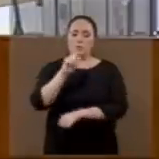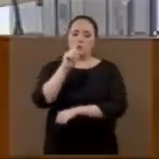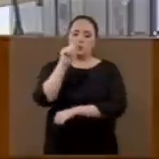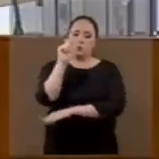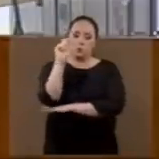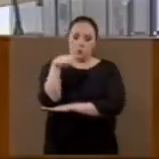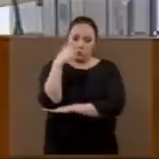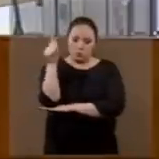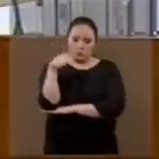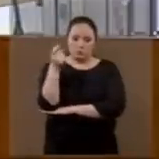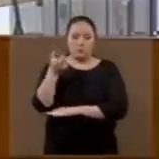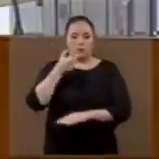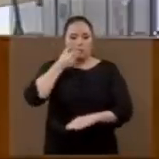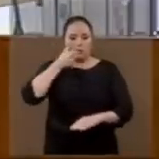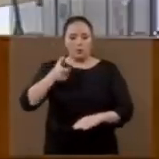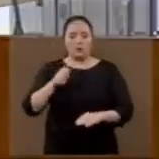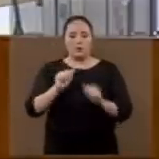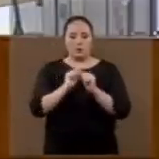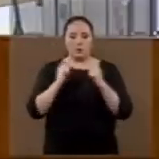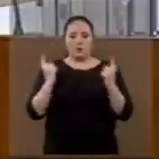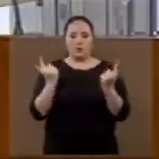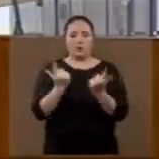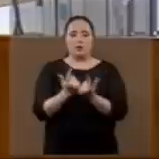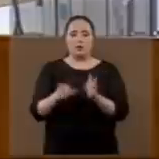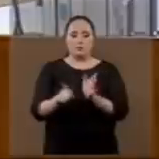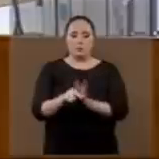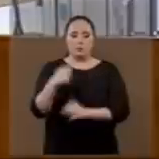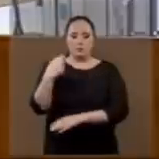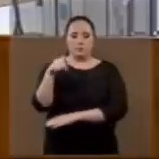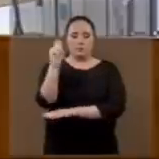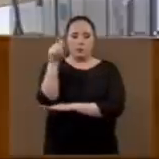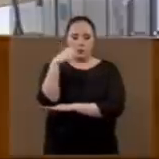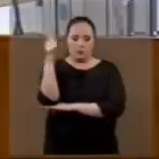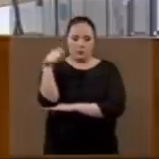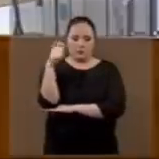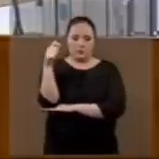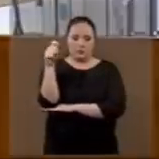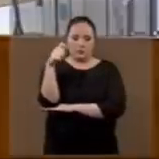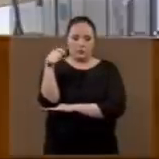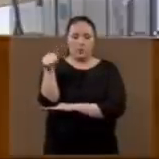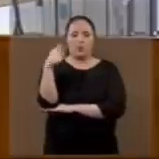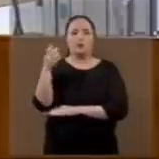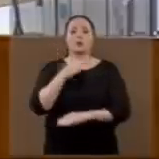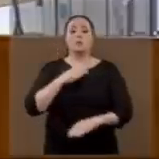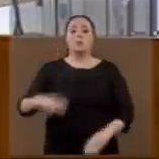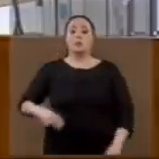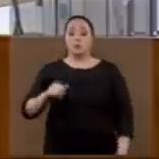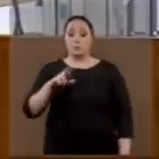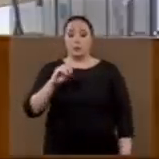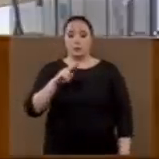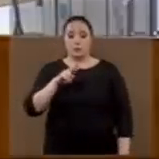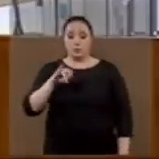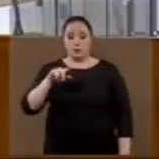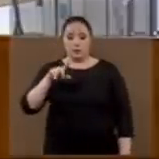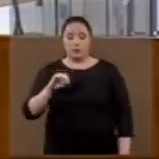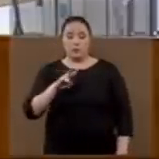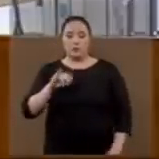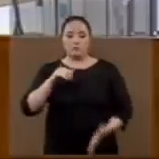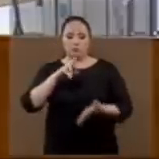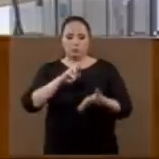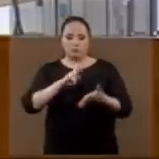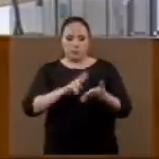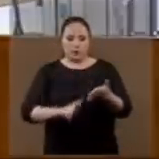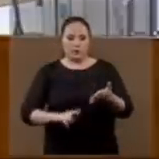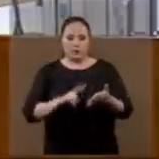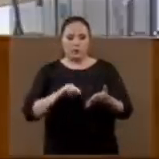Sul, interessada a Assembleia Legislativa daquele Estado. E, inicialmente, ministro Marco Aurélio, confira a palavra a Vossa Excelência para o relatório, pois